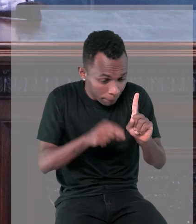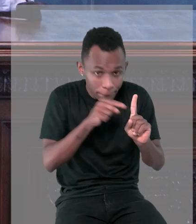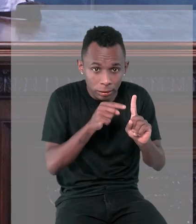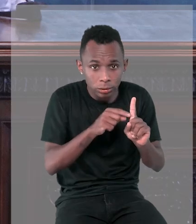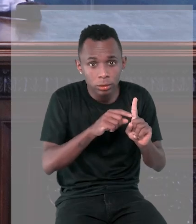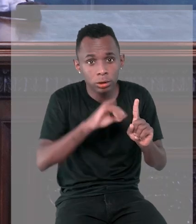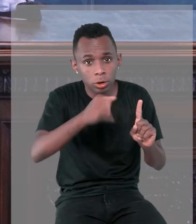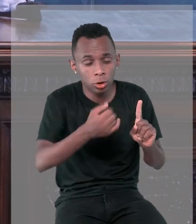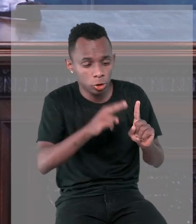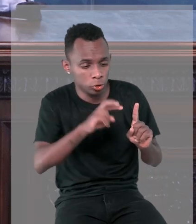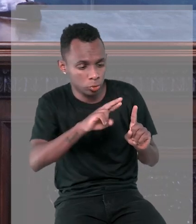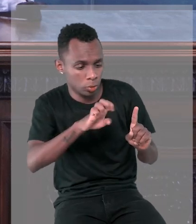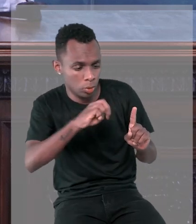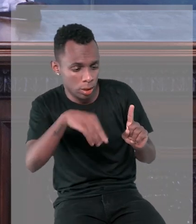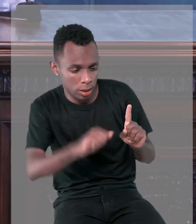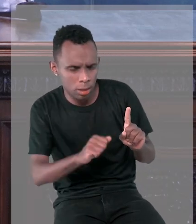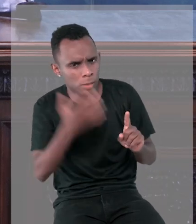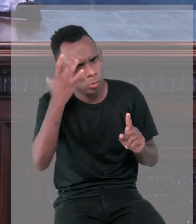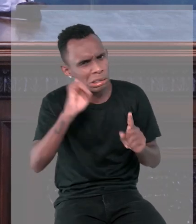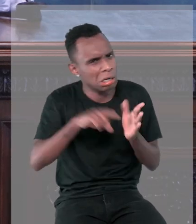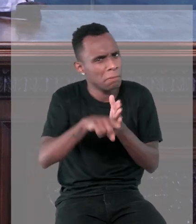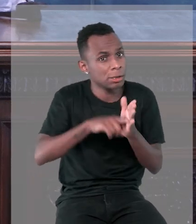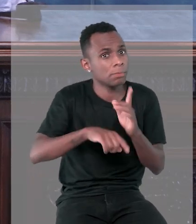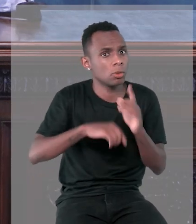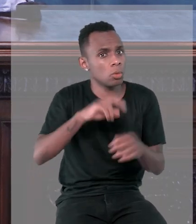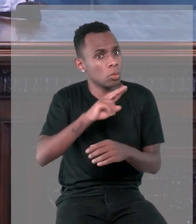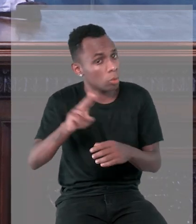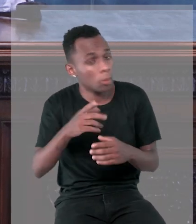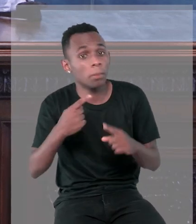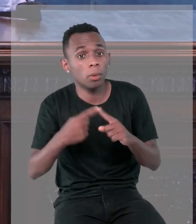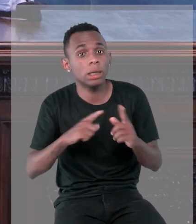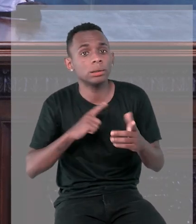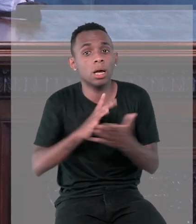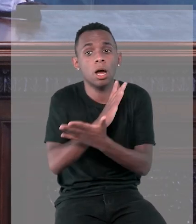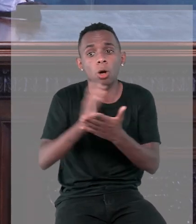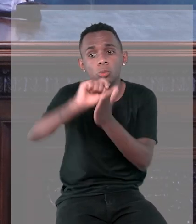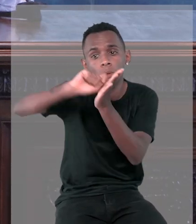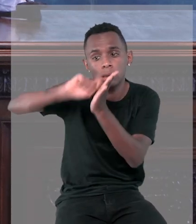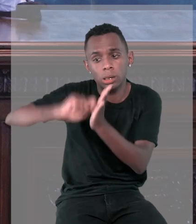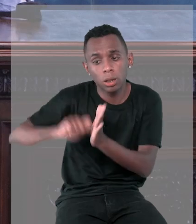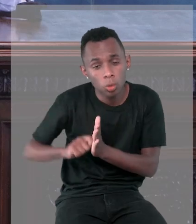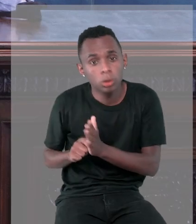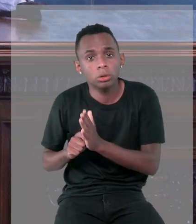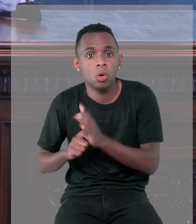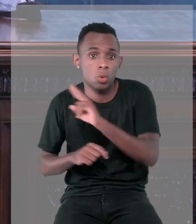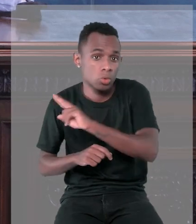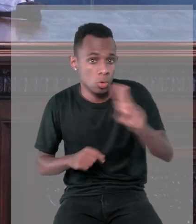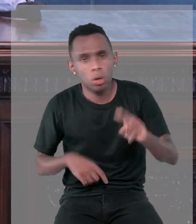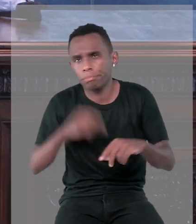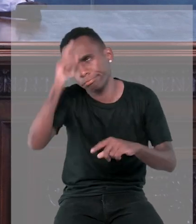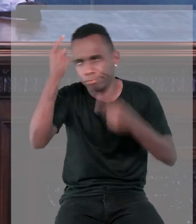personagem chamada Jurema, não sei se ele pesquisou isso, porque tem muitos escritores que os nomes